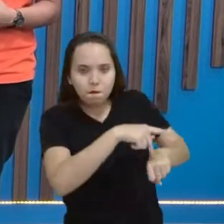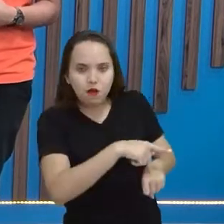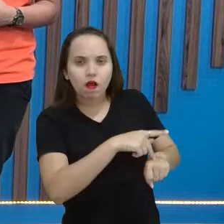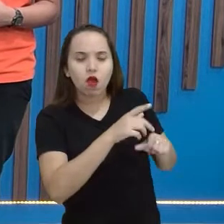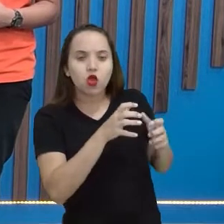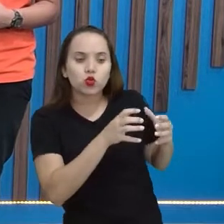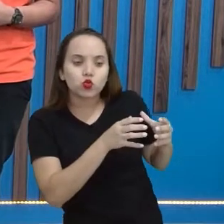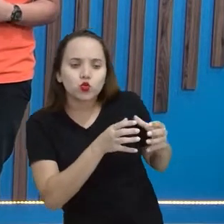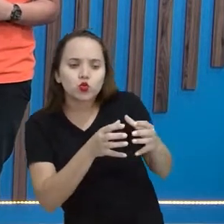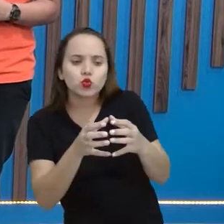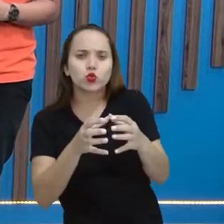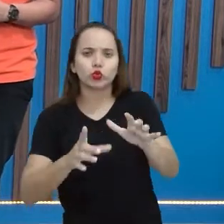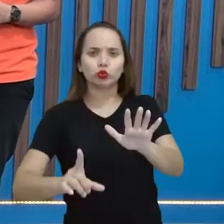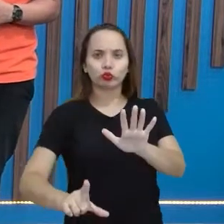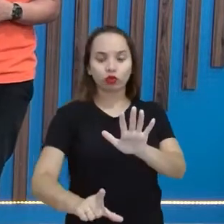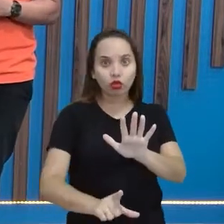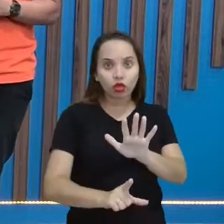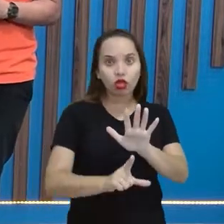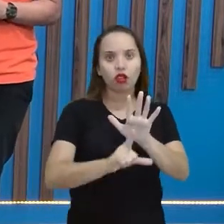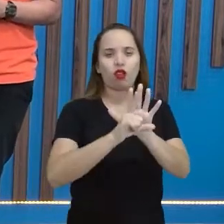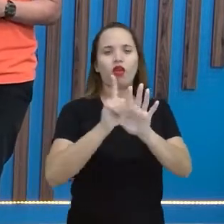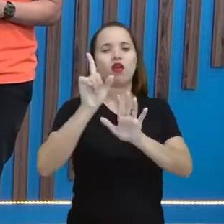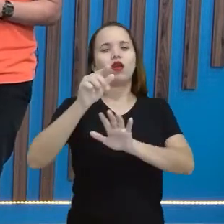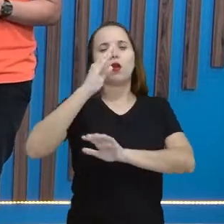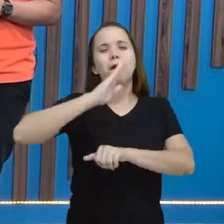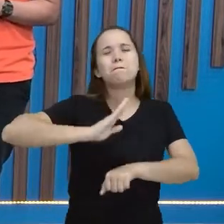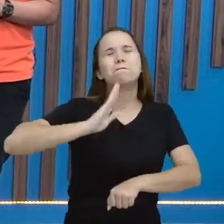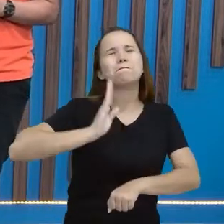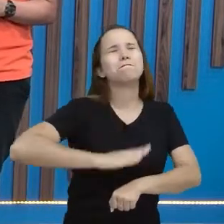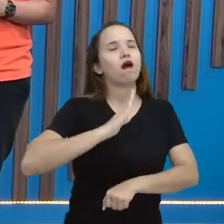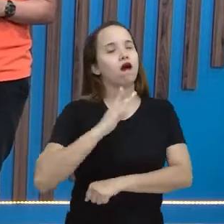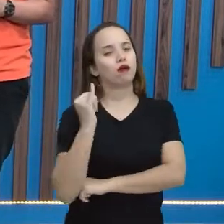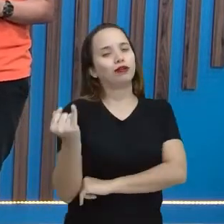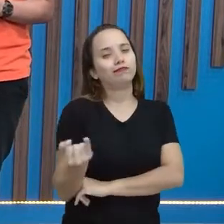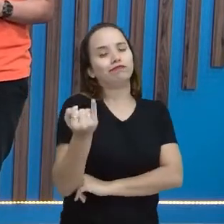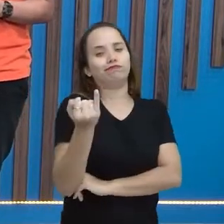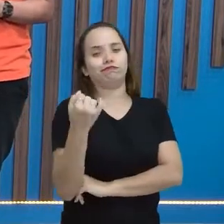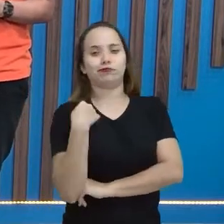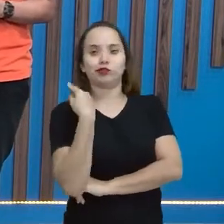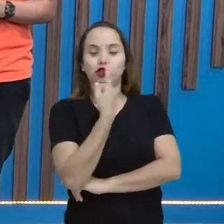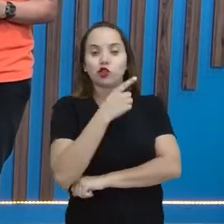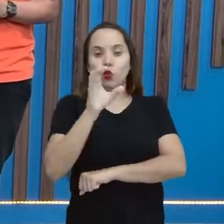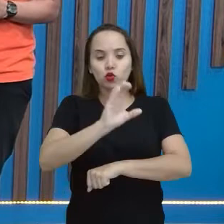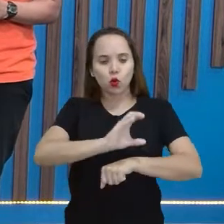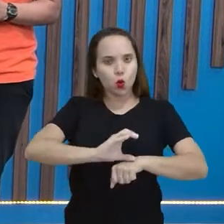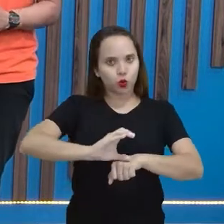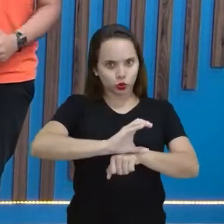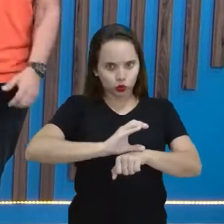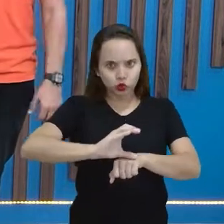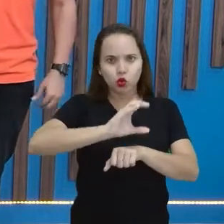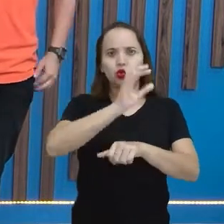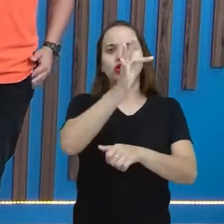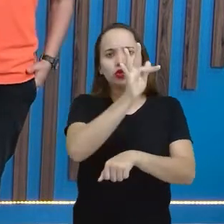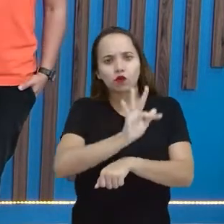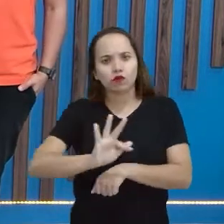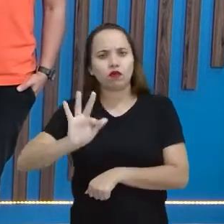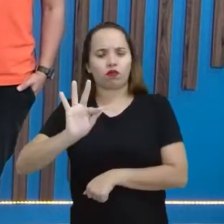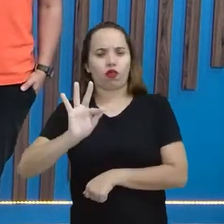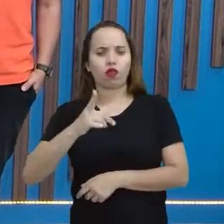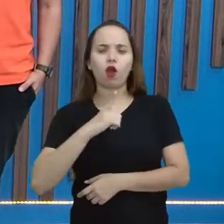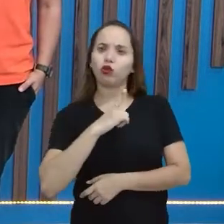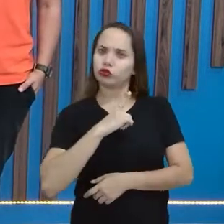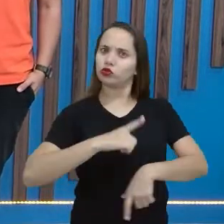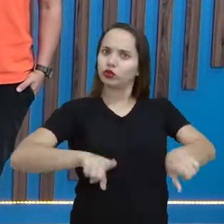conjunto de leis mais importantes que existem, né, que é a nossa Constituição Federal, nós também temos